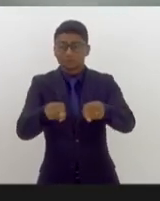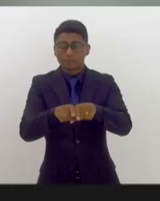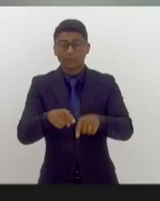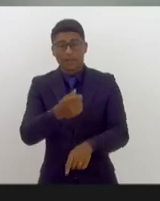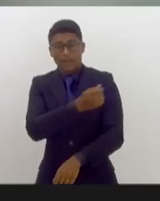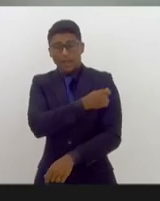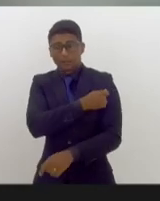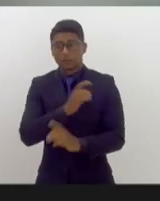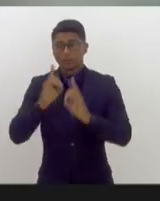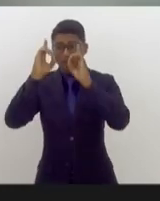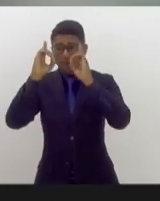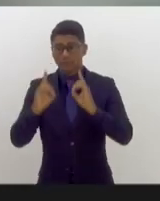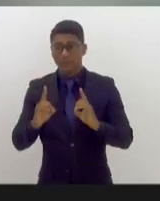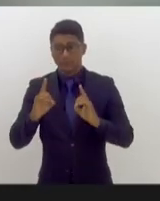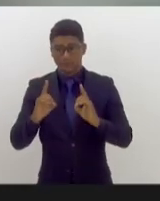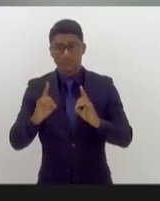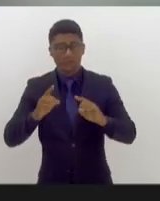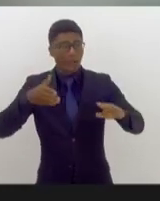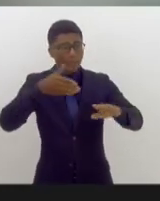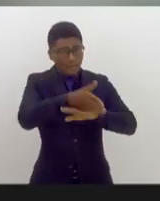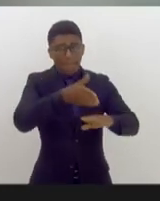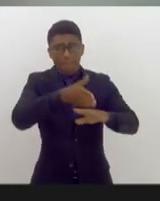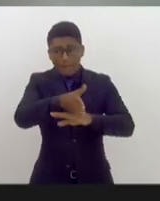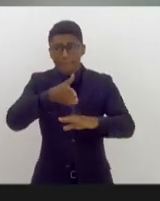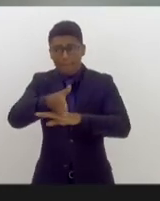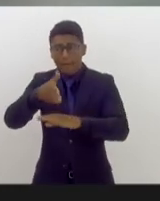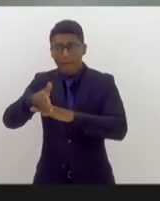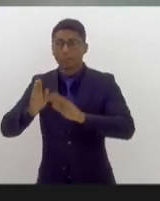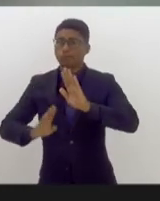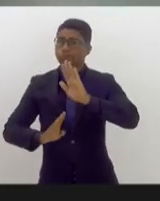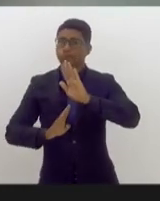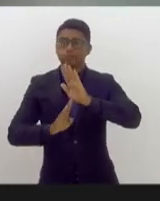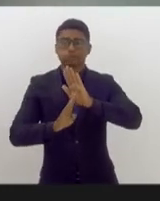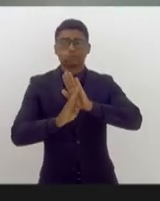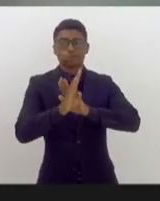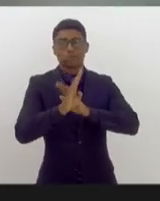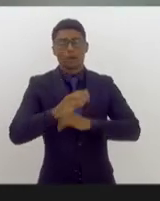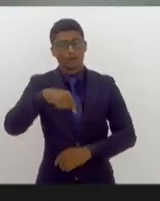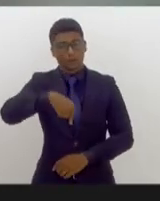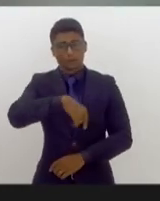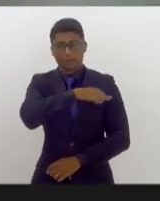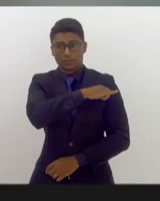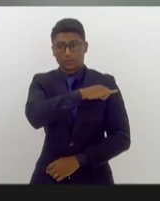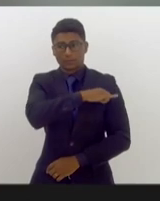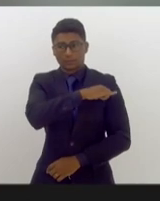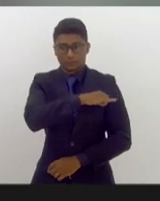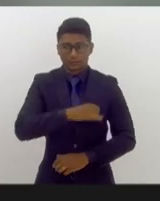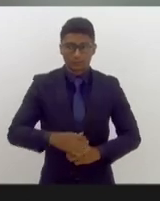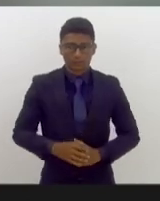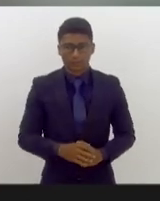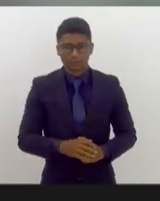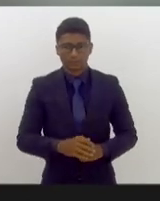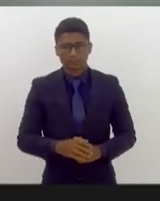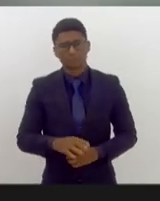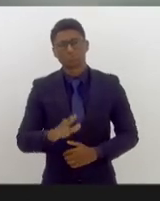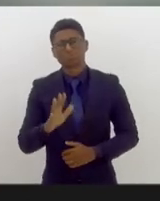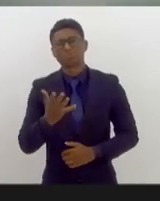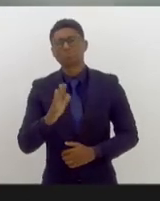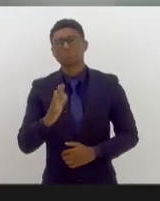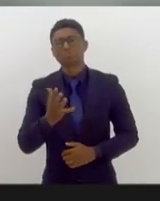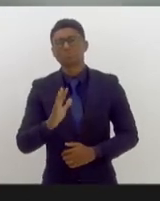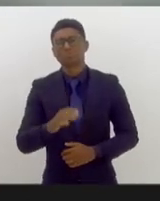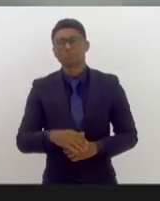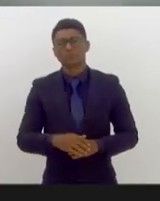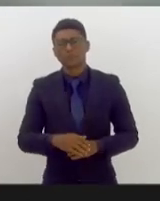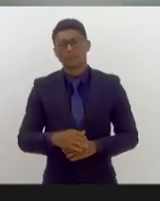a cada ano. Aqui no Rio de Janeiro, no município do Rio de Janeiro, salvo engano, o quantitativo é de cerca